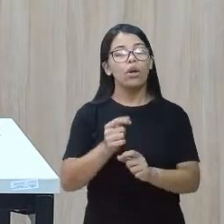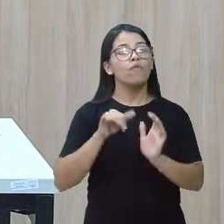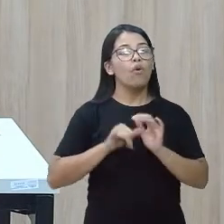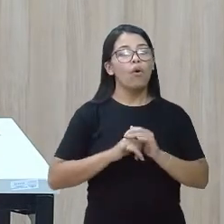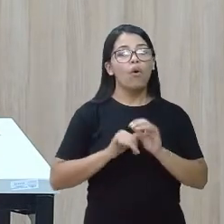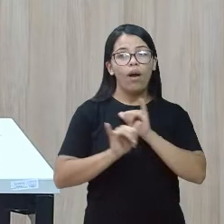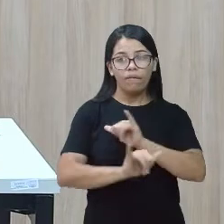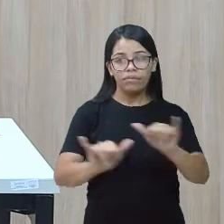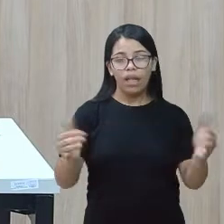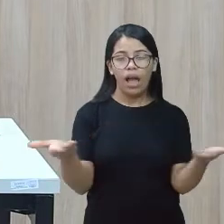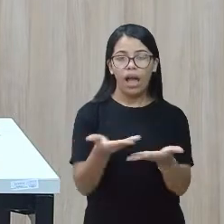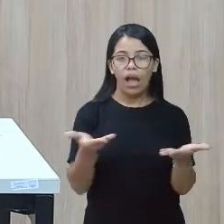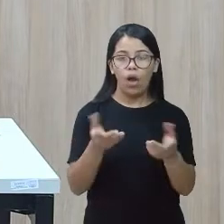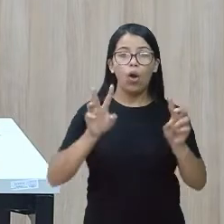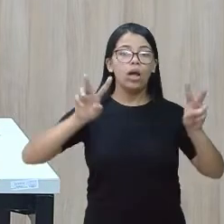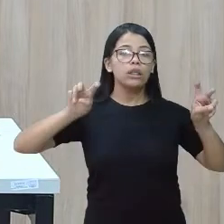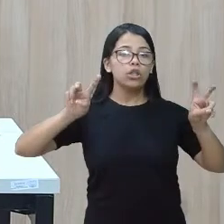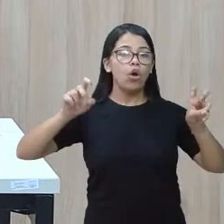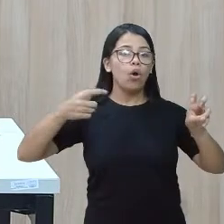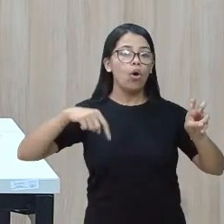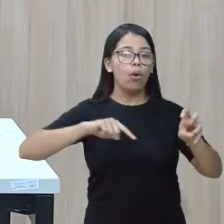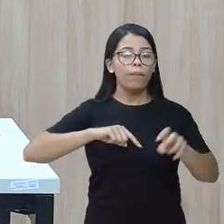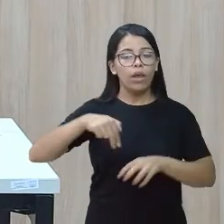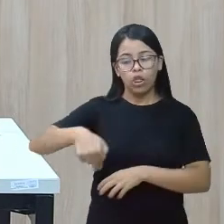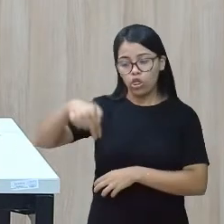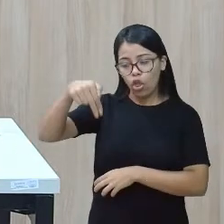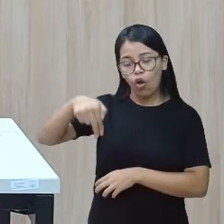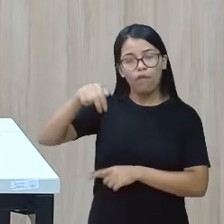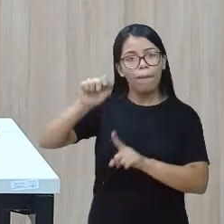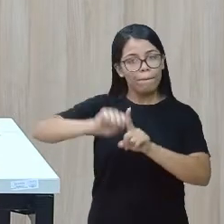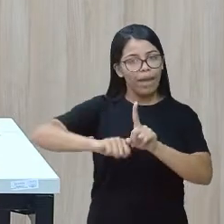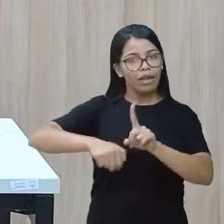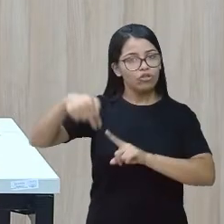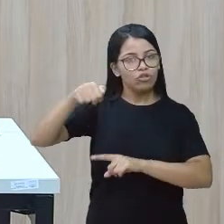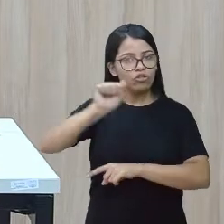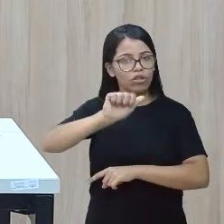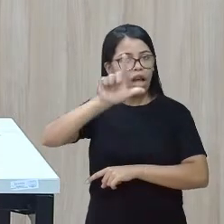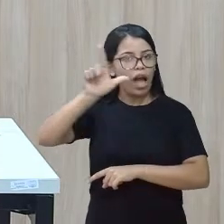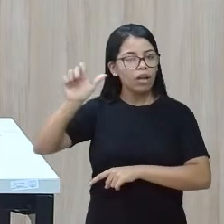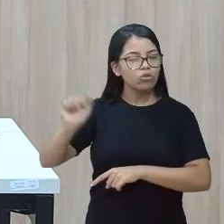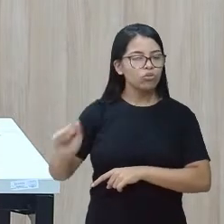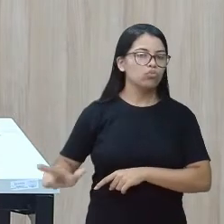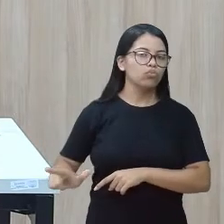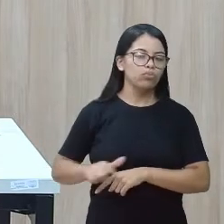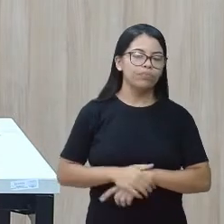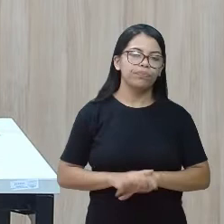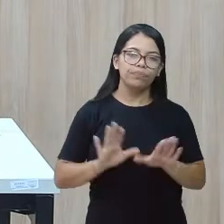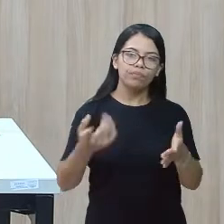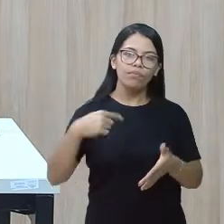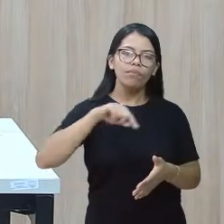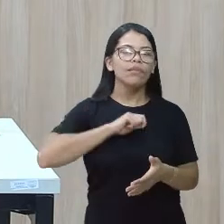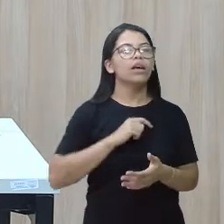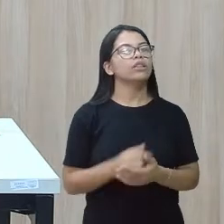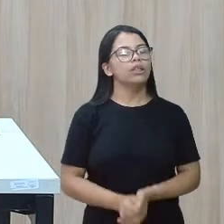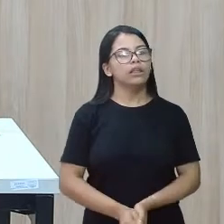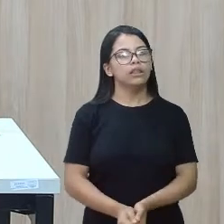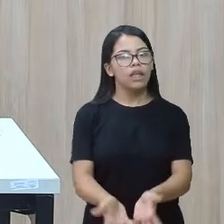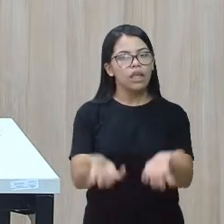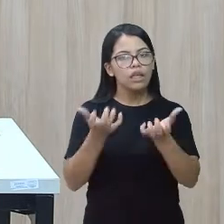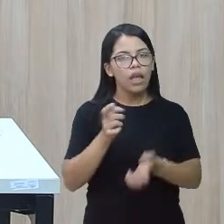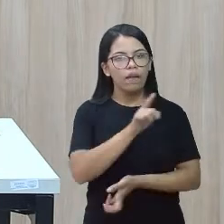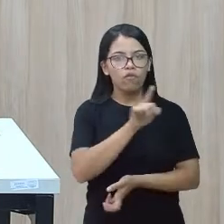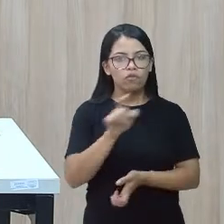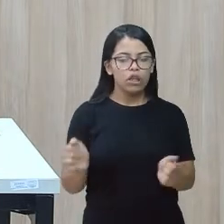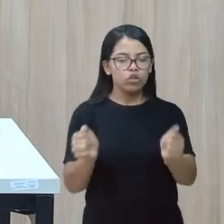é um recadinho a respeito do Novembro Azul, pessoal. Então, contamos com vocês para divulgar esse Novembro